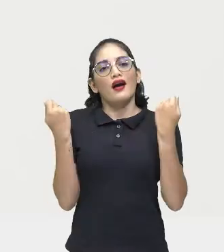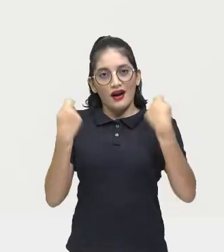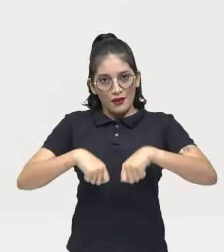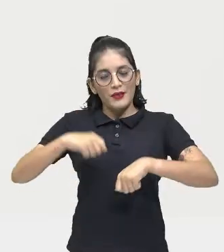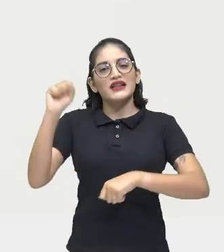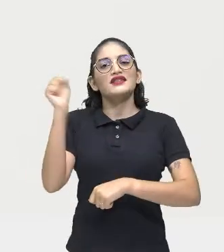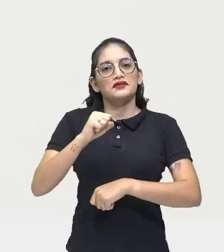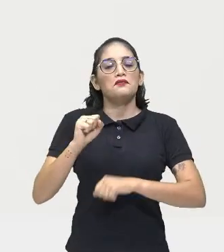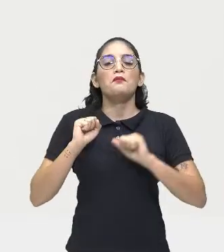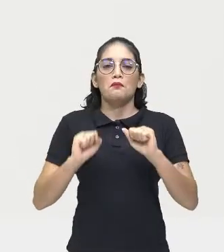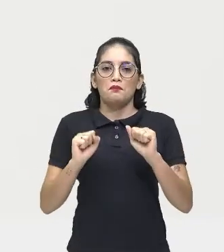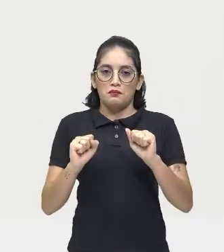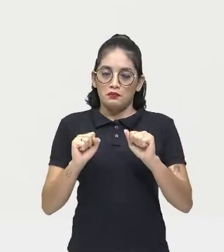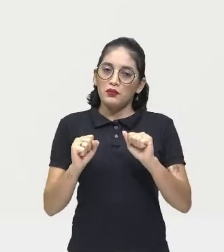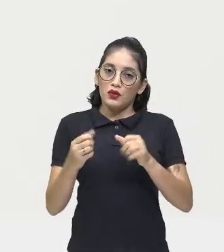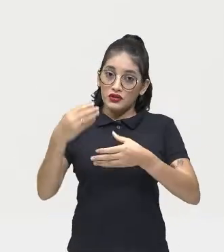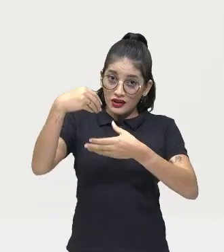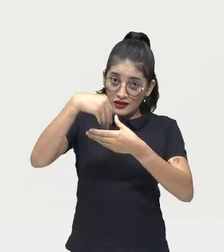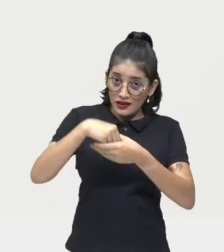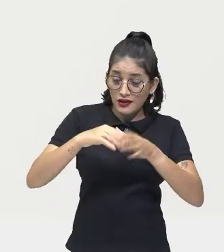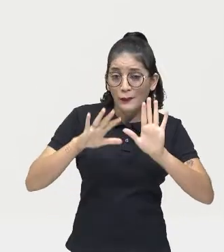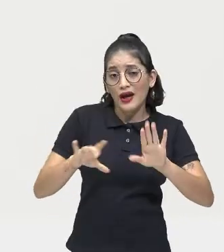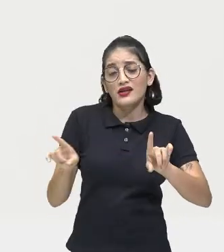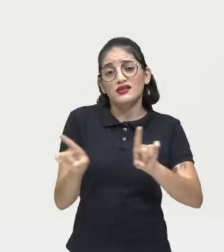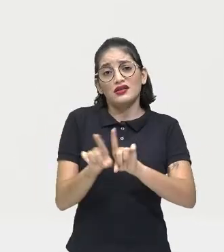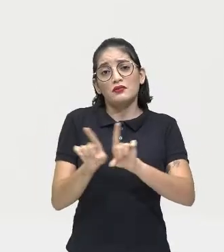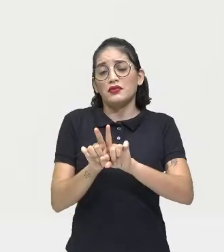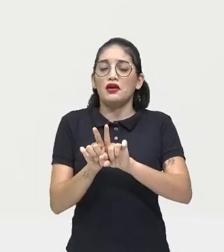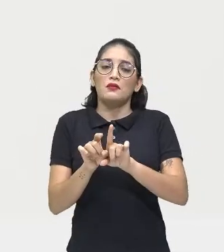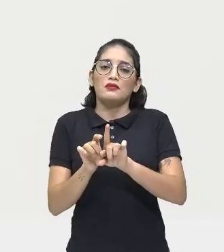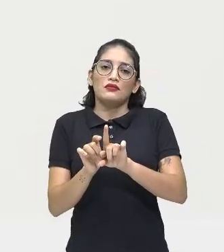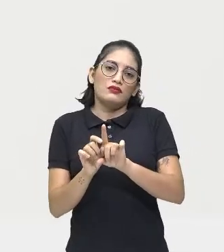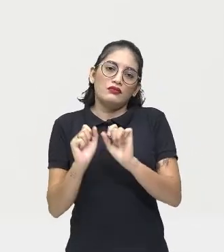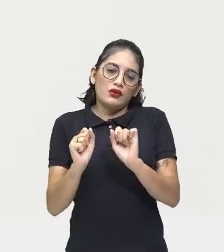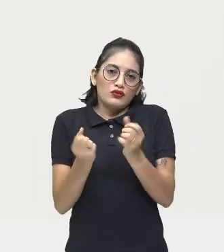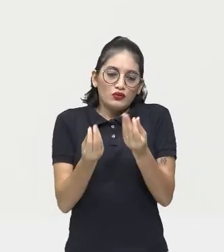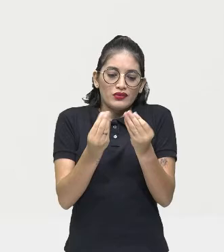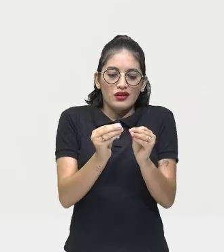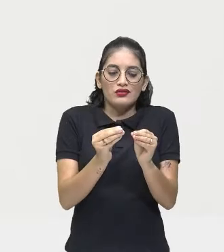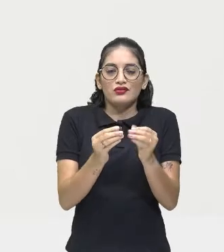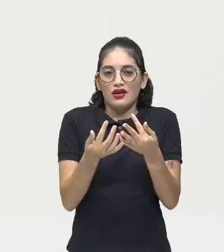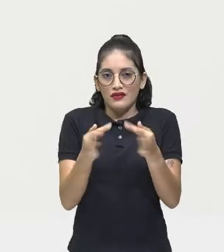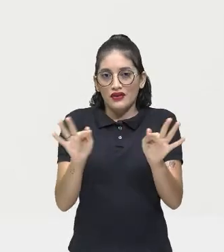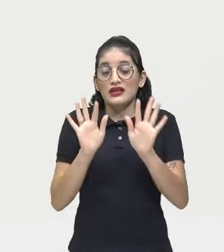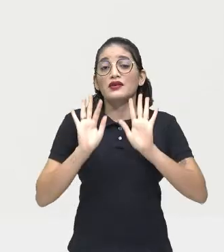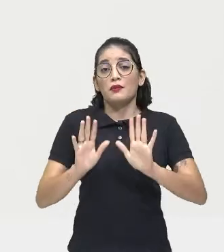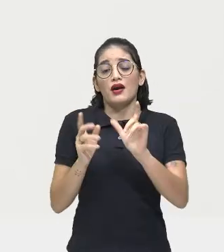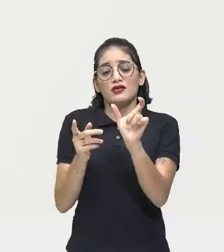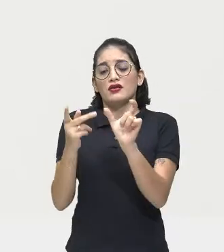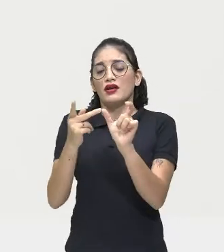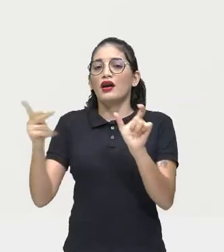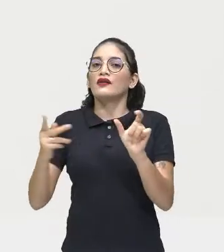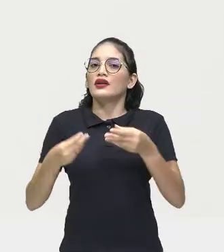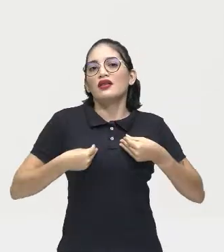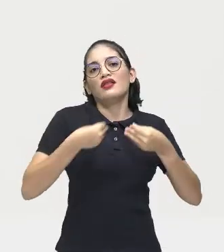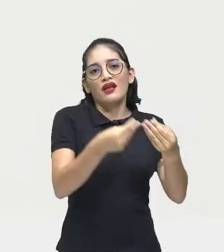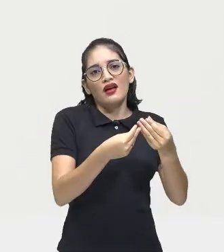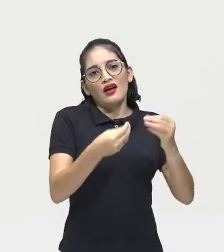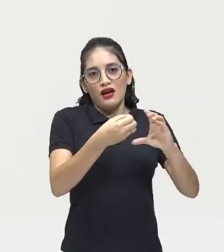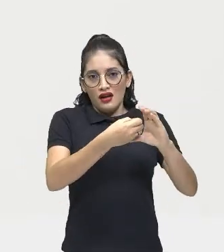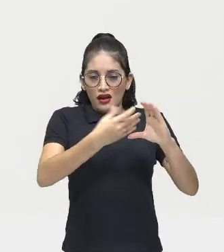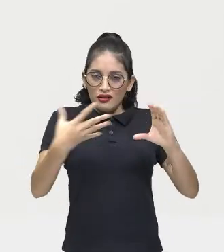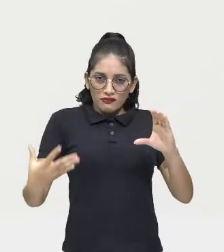de ligação pode estar presente, mas também pode não estar. E o predicativo de sujeito vai continuar atribuindo